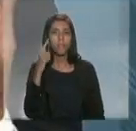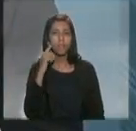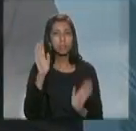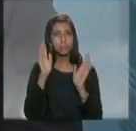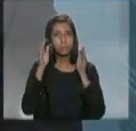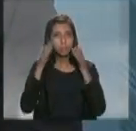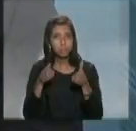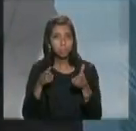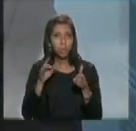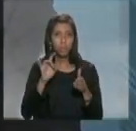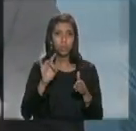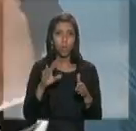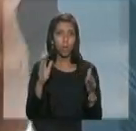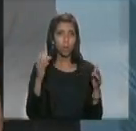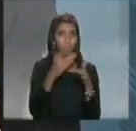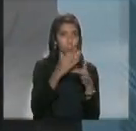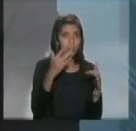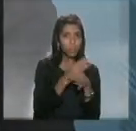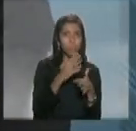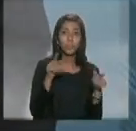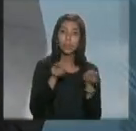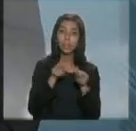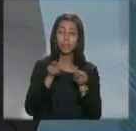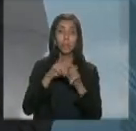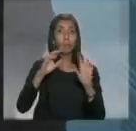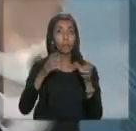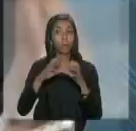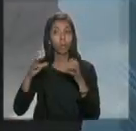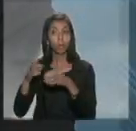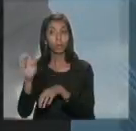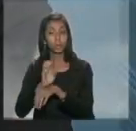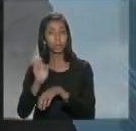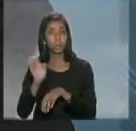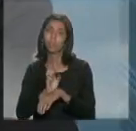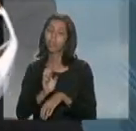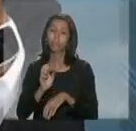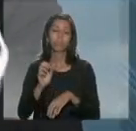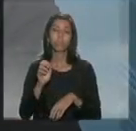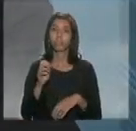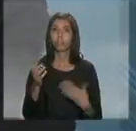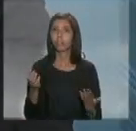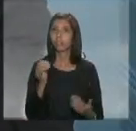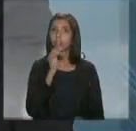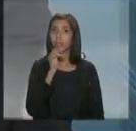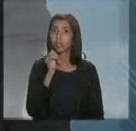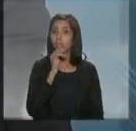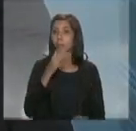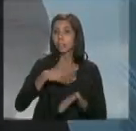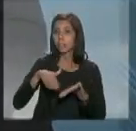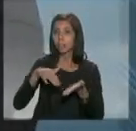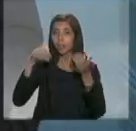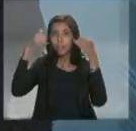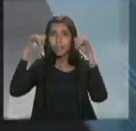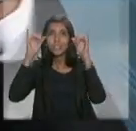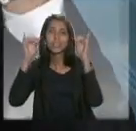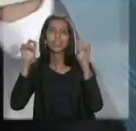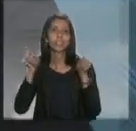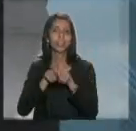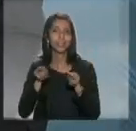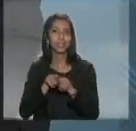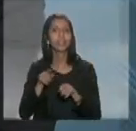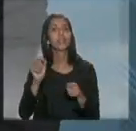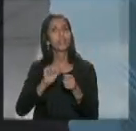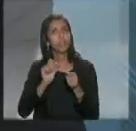conseguir centralizar várias informações, não só dos municípios, como também de órgãos do governo do estado também, como Secretaria de Fazenda